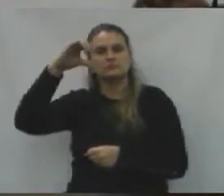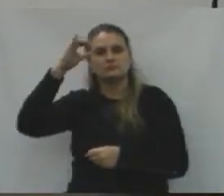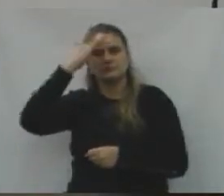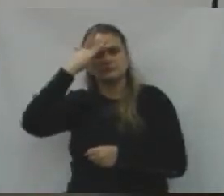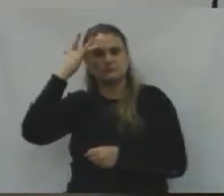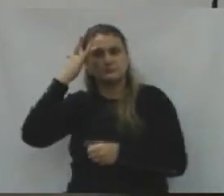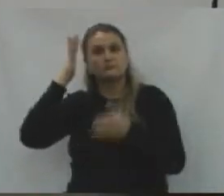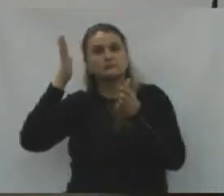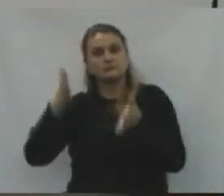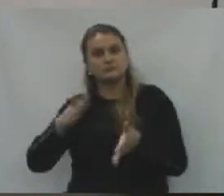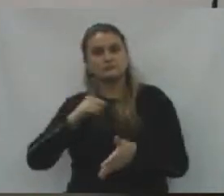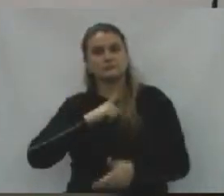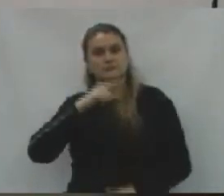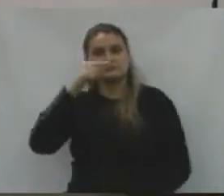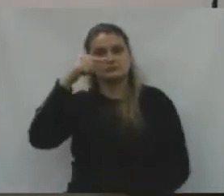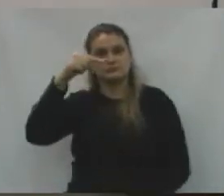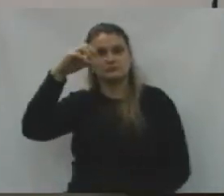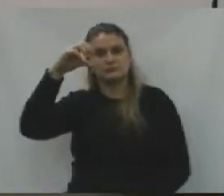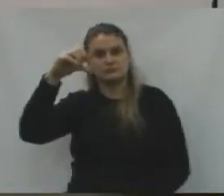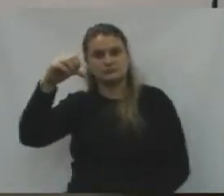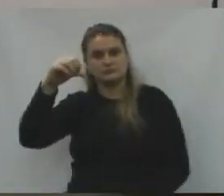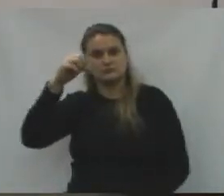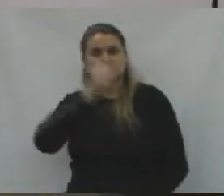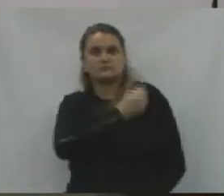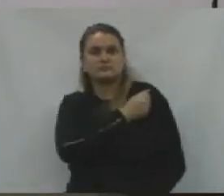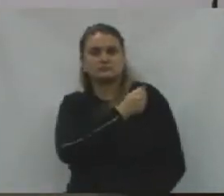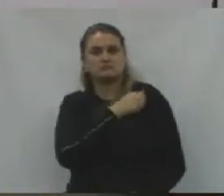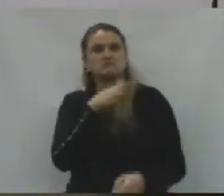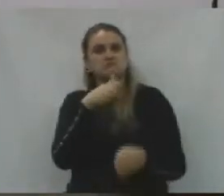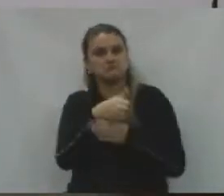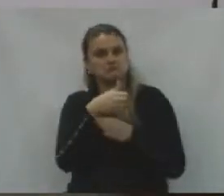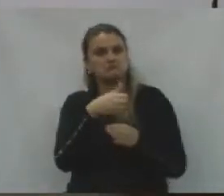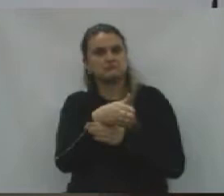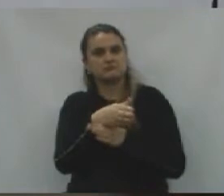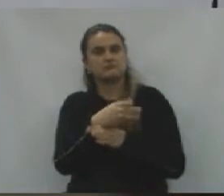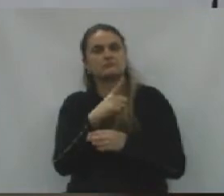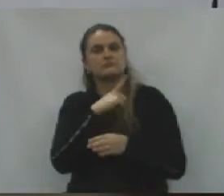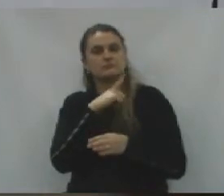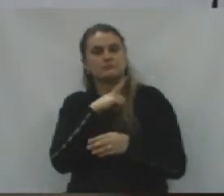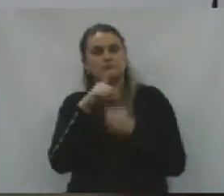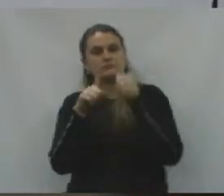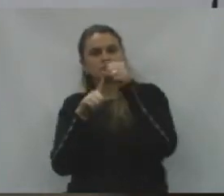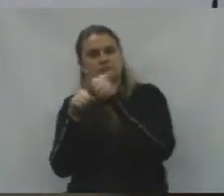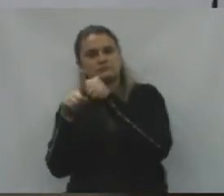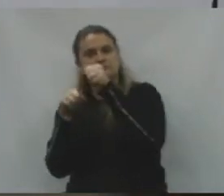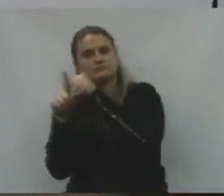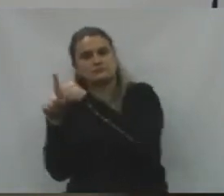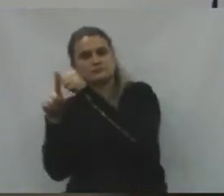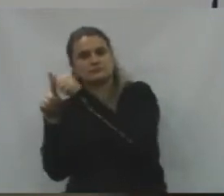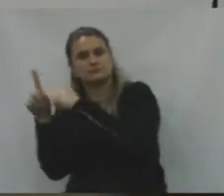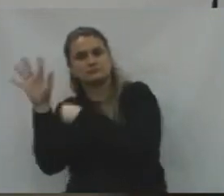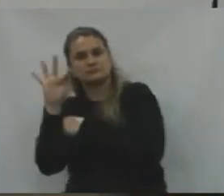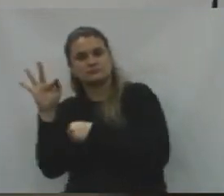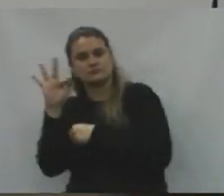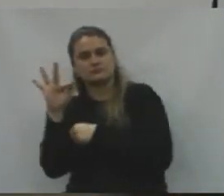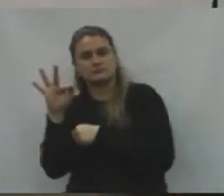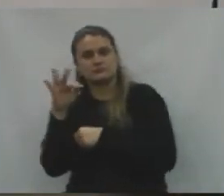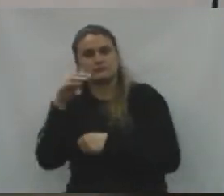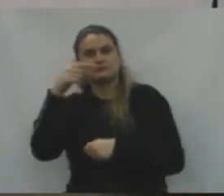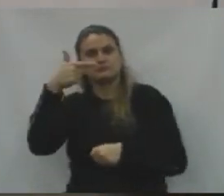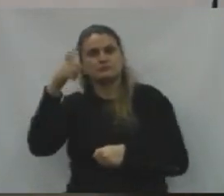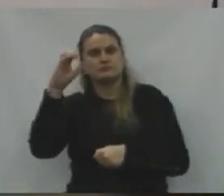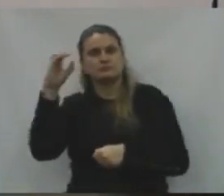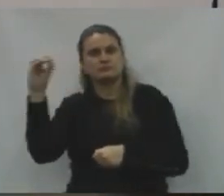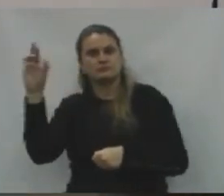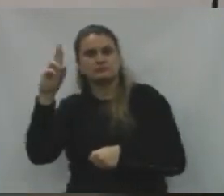2017, hoje temos 76 acadêmicos que participam desse programa. Eles recebem mensalmente da Uniuv uma bolsa